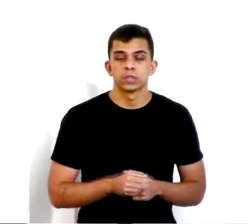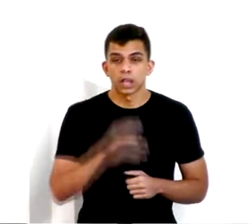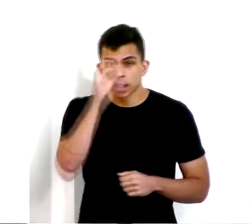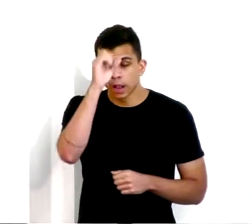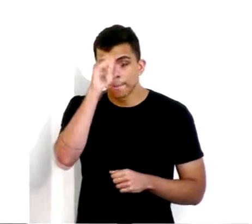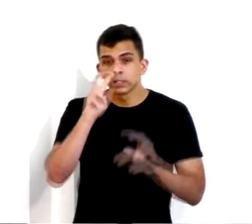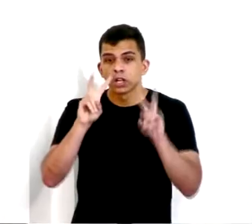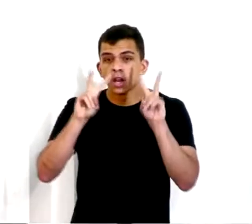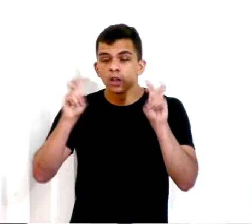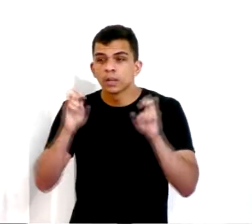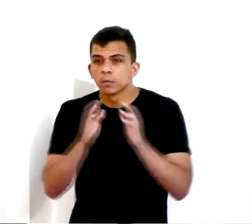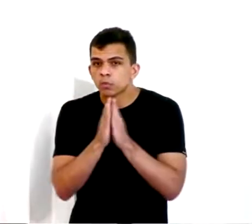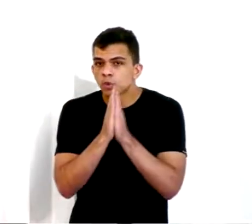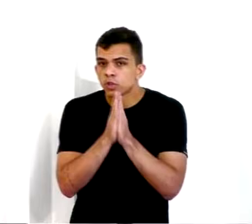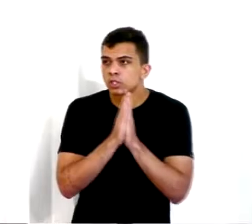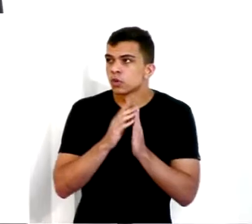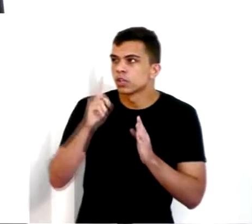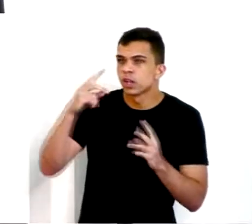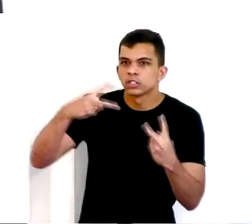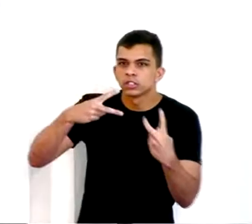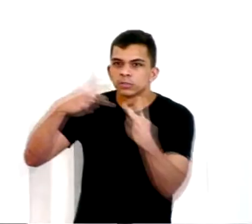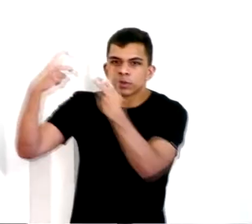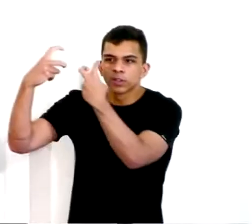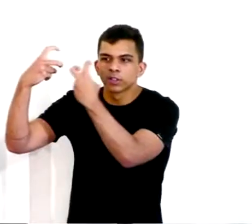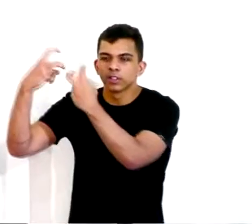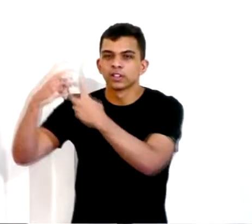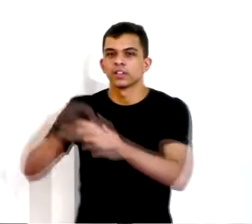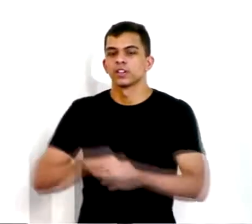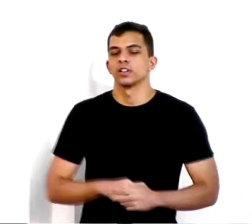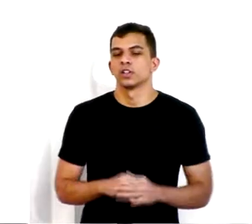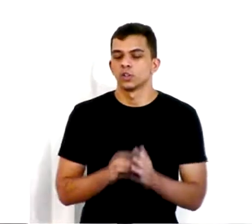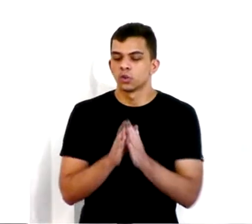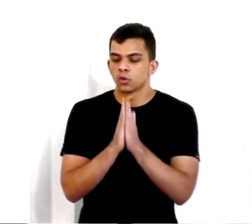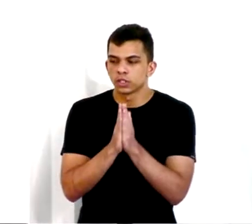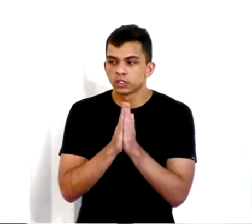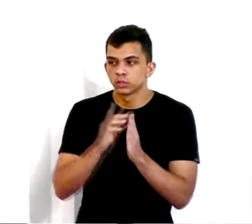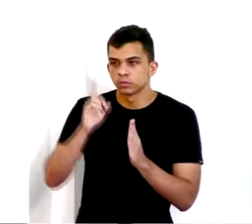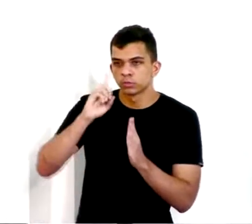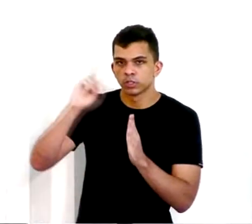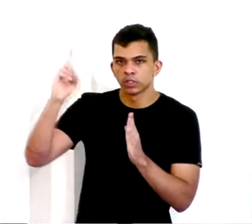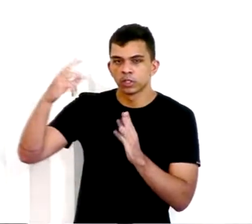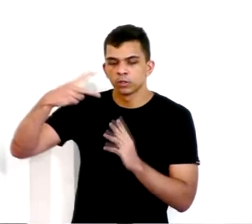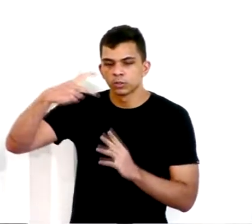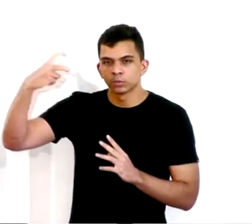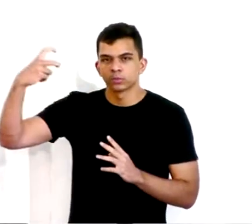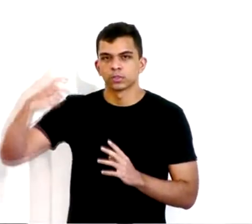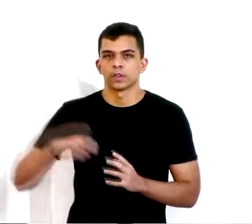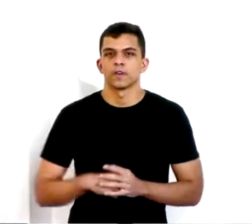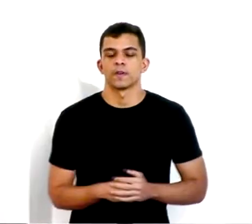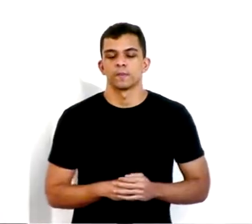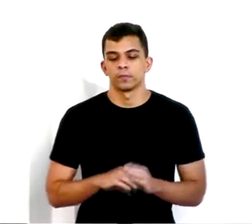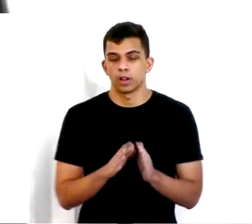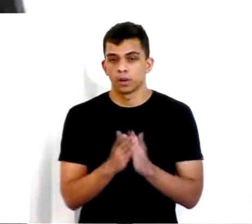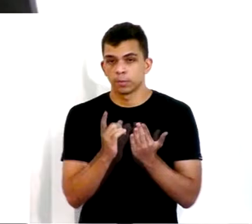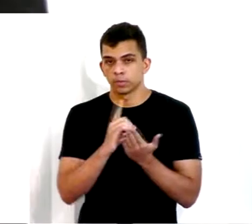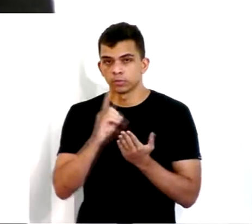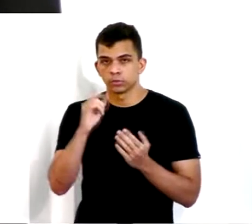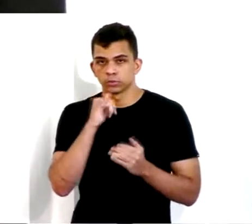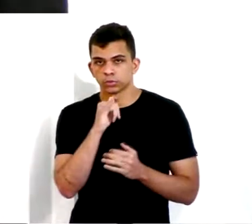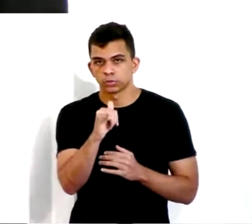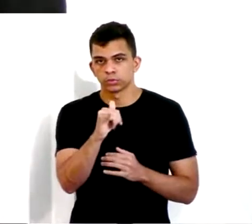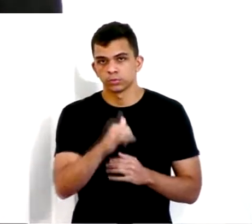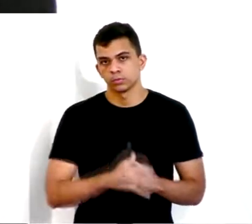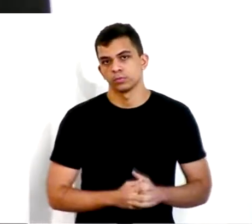oração que Deus ouve, da oração que Deus ouve. Assim diz a palavra